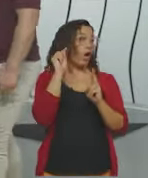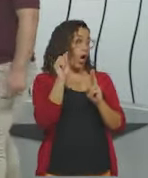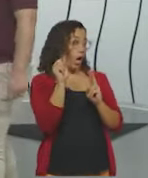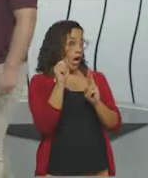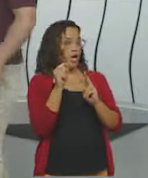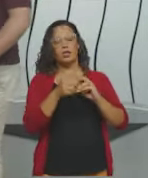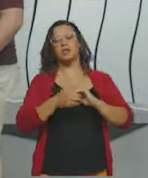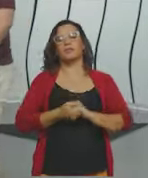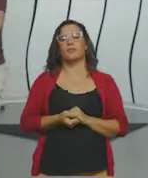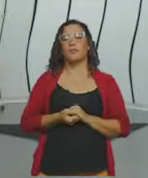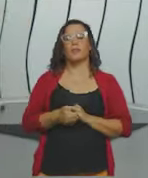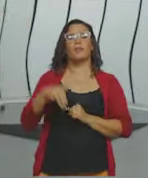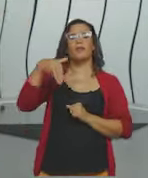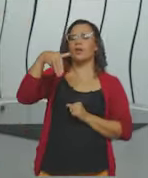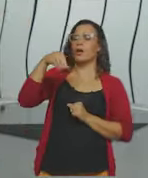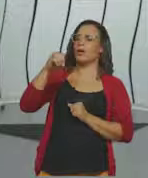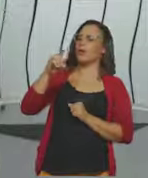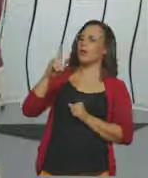Modo.